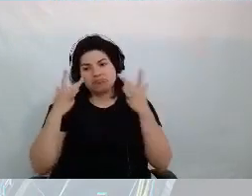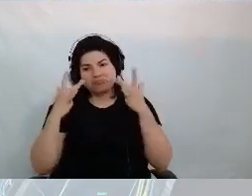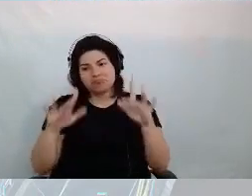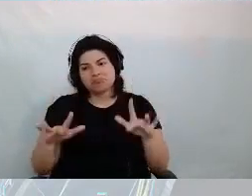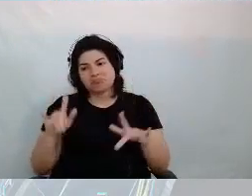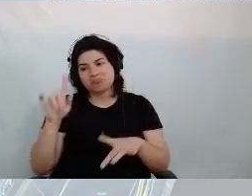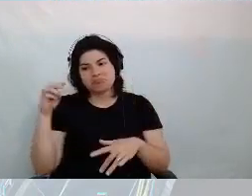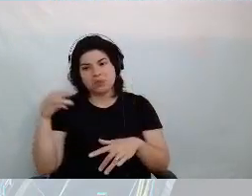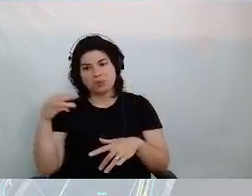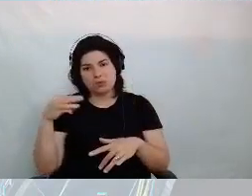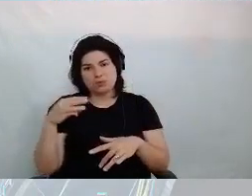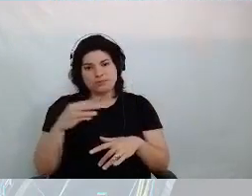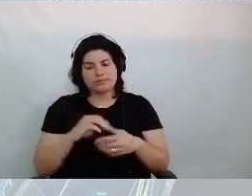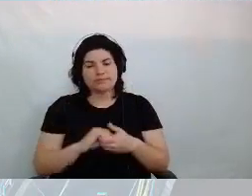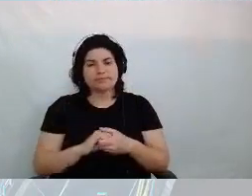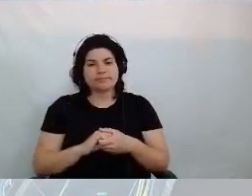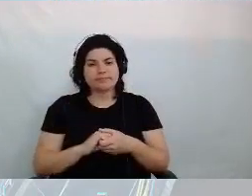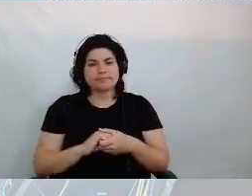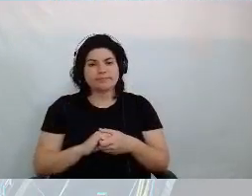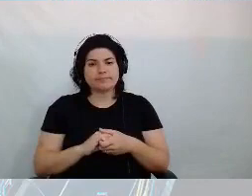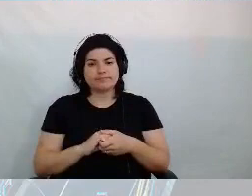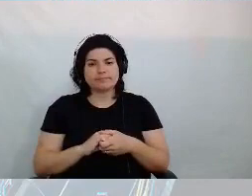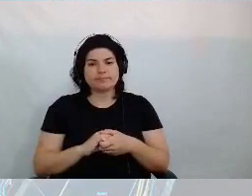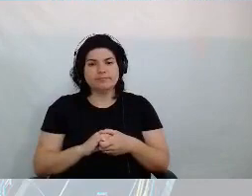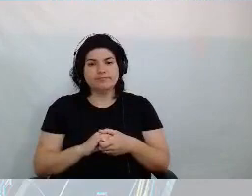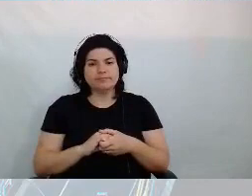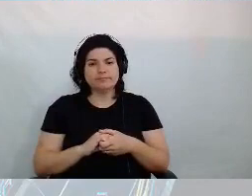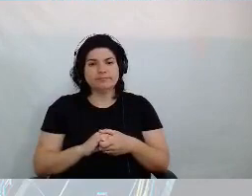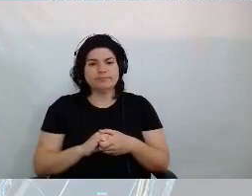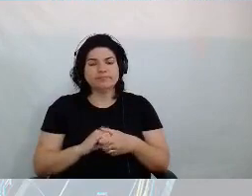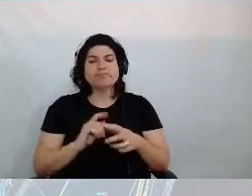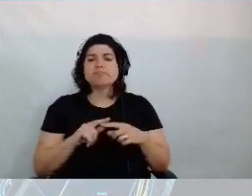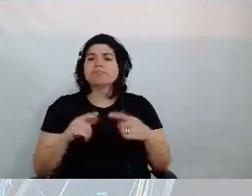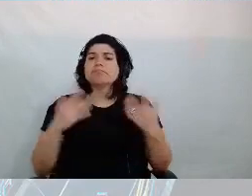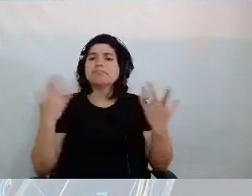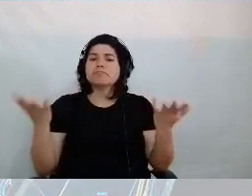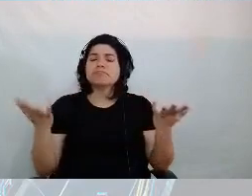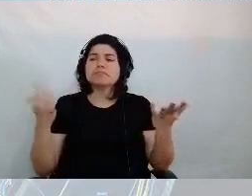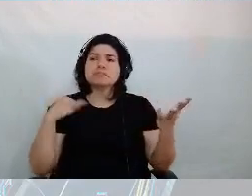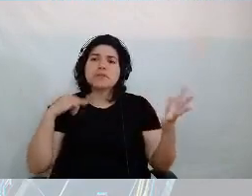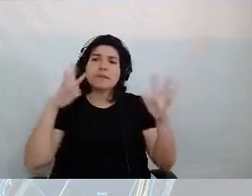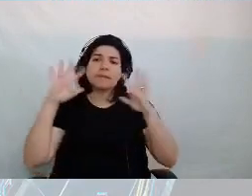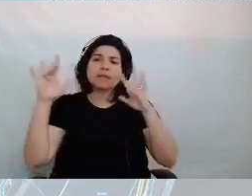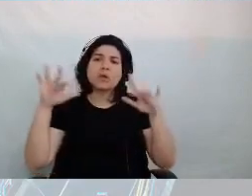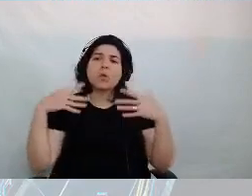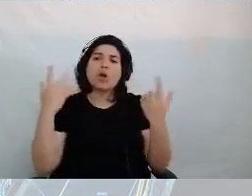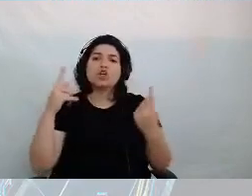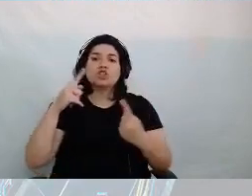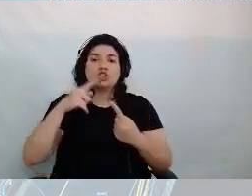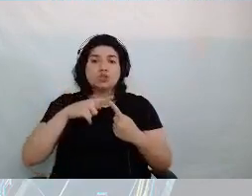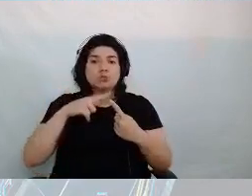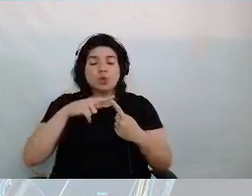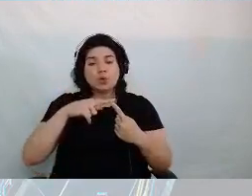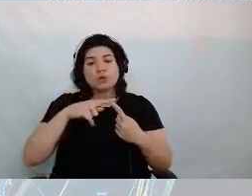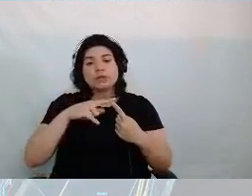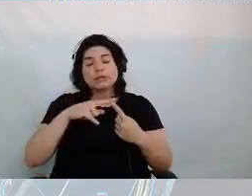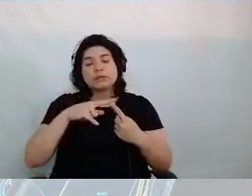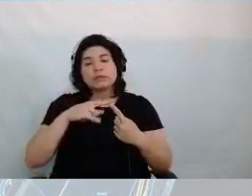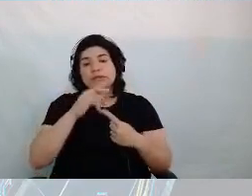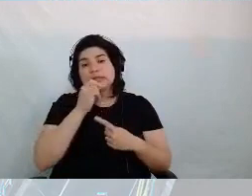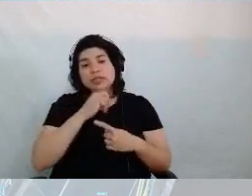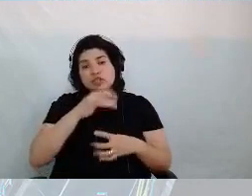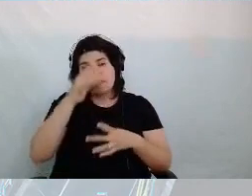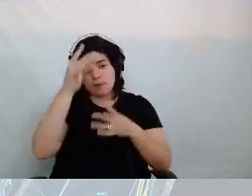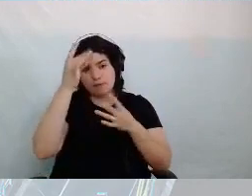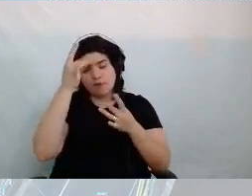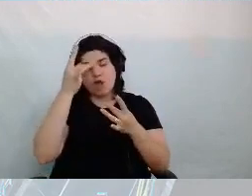minuto. Mas isso, e aí? Como é que eu penso no tipo de teste de performance, carga,